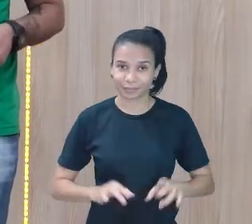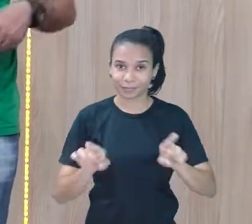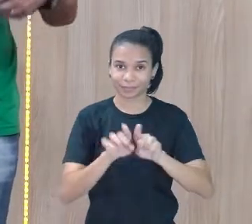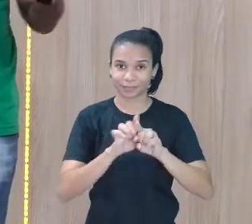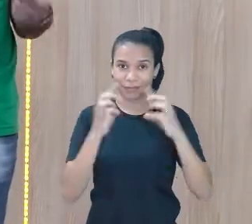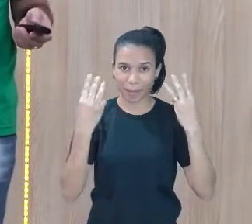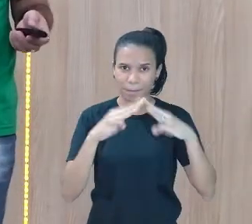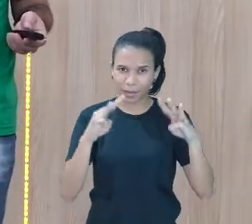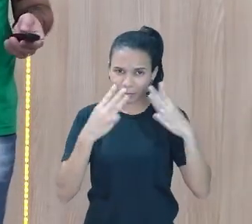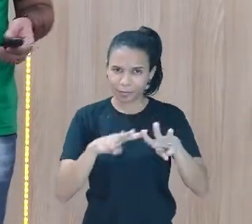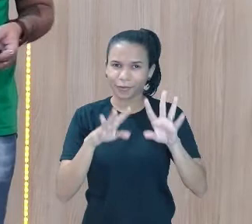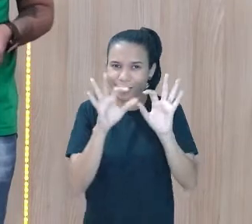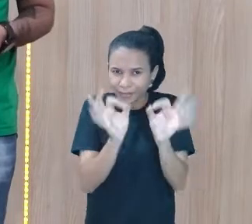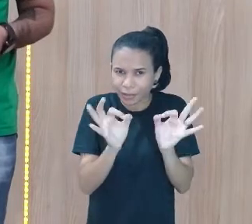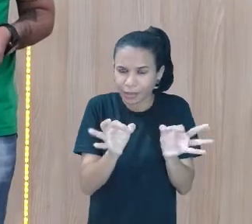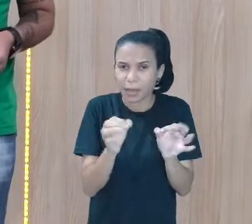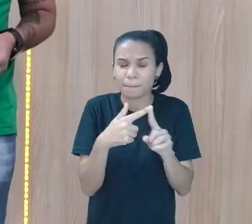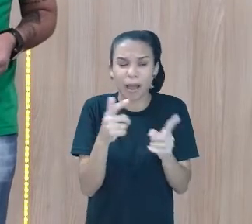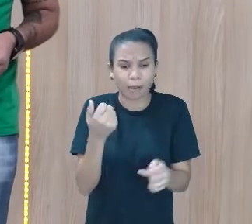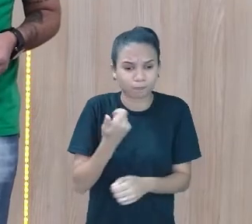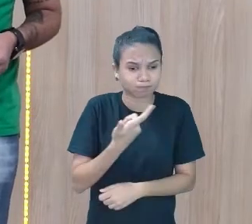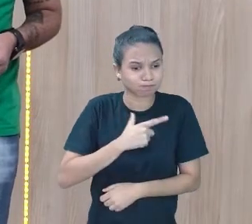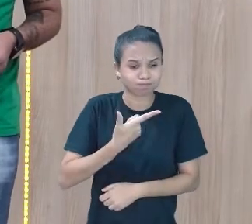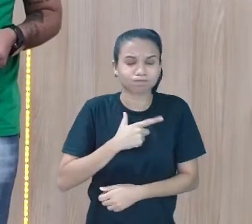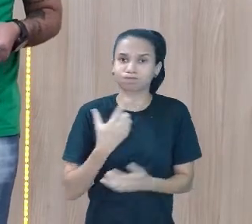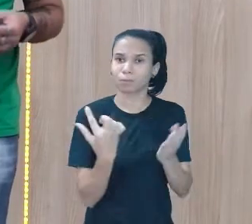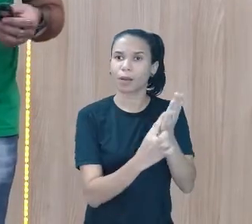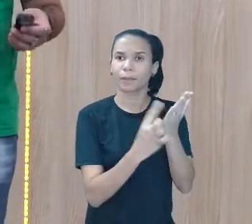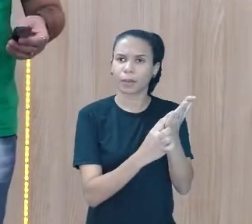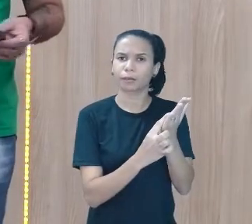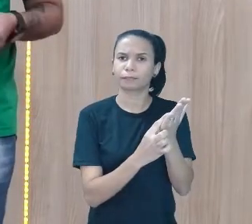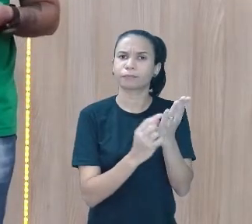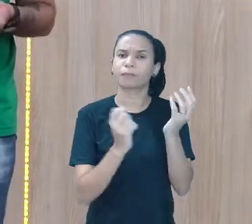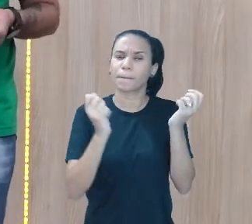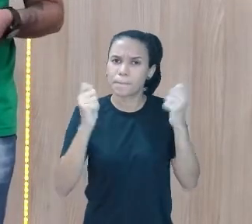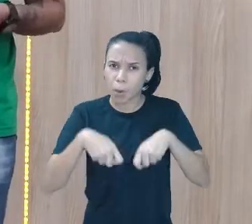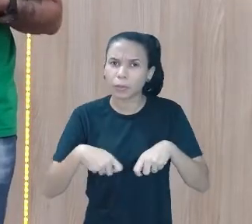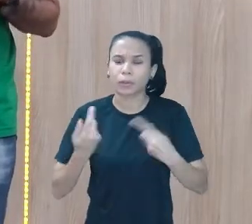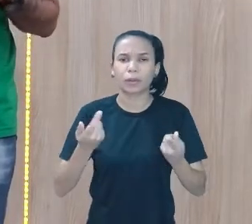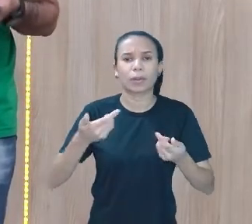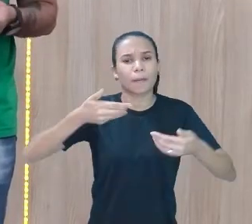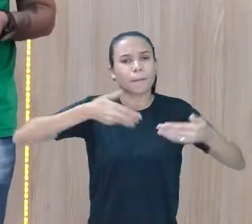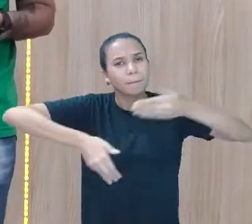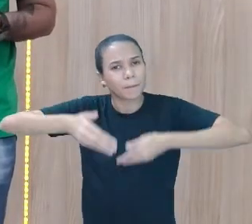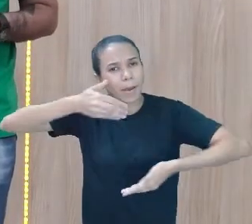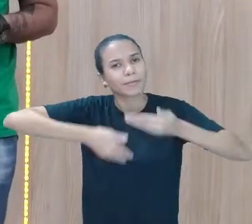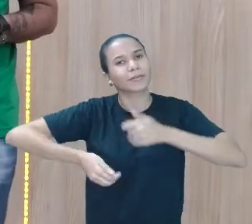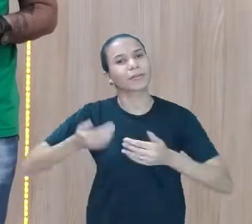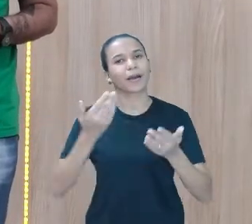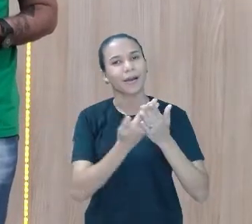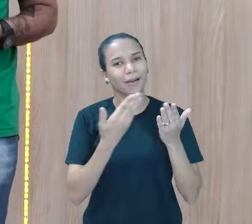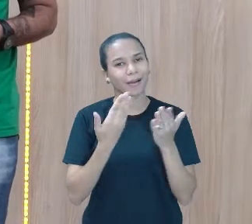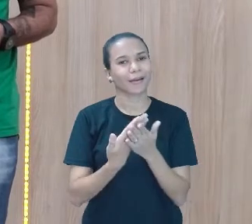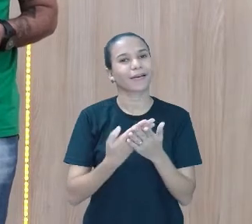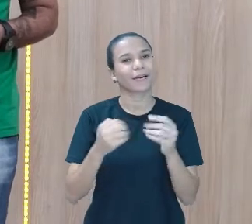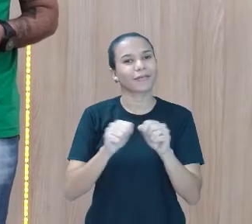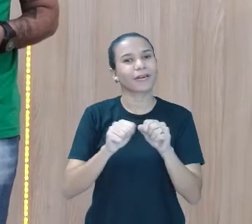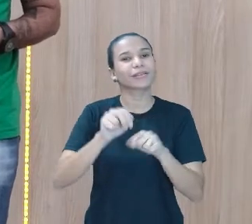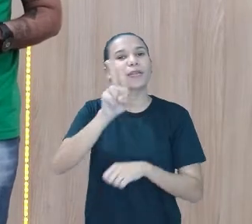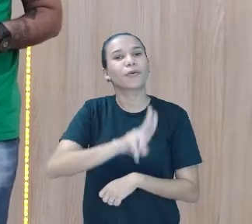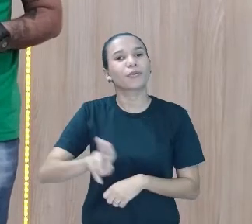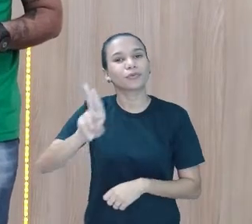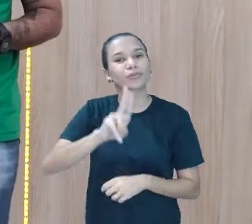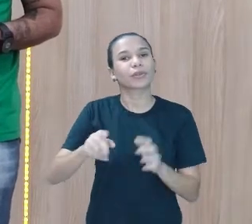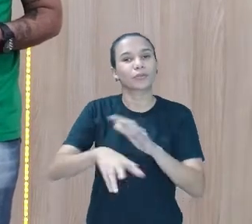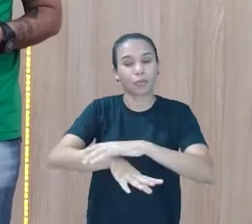certo? Caso você não esteja no aplicativo, a sua participação na nossa aula também pode ser feita